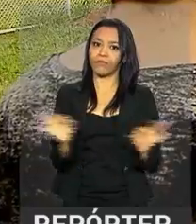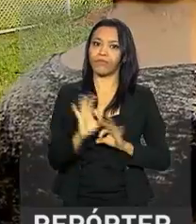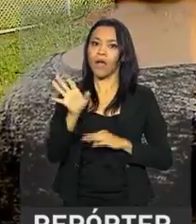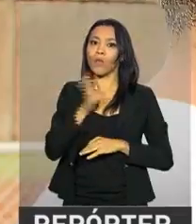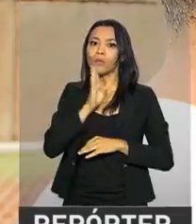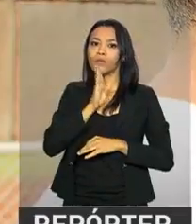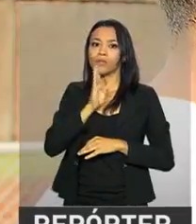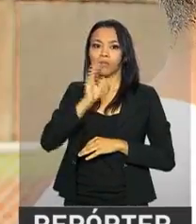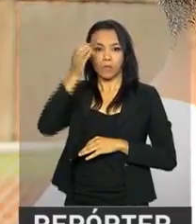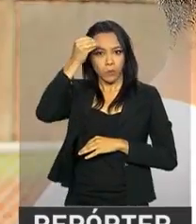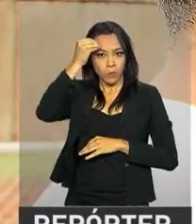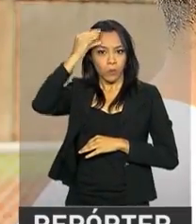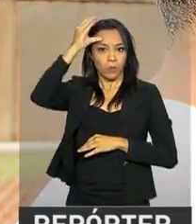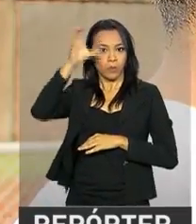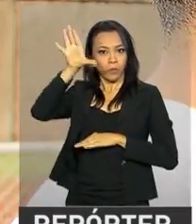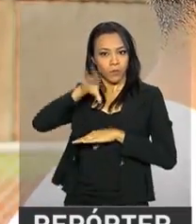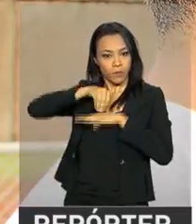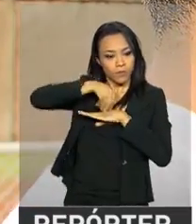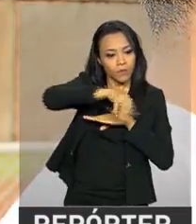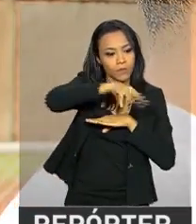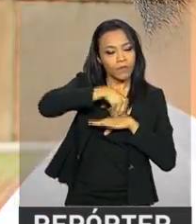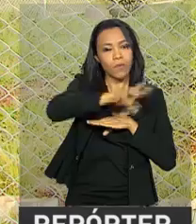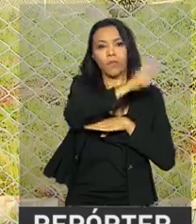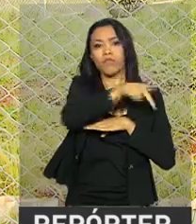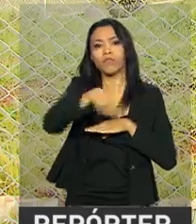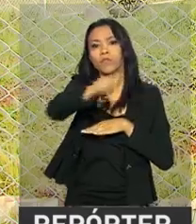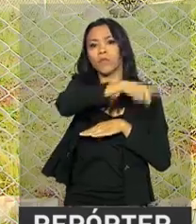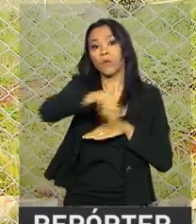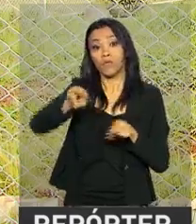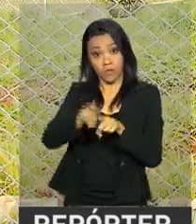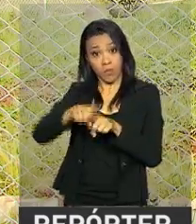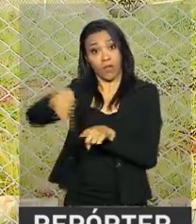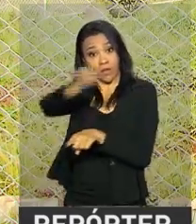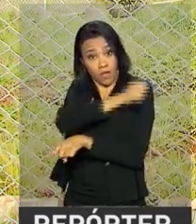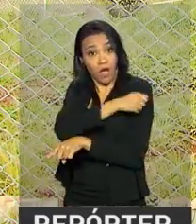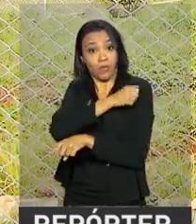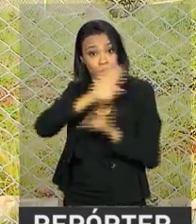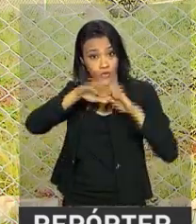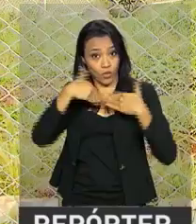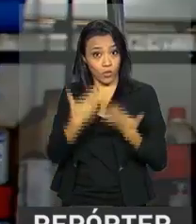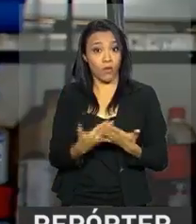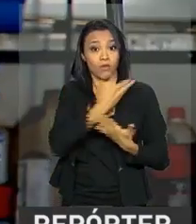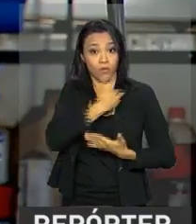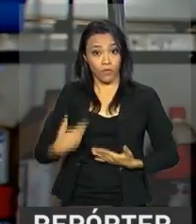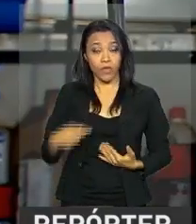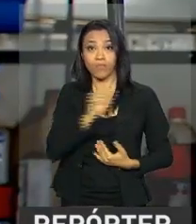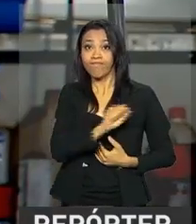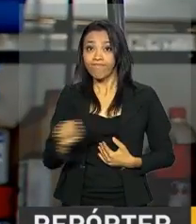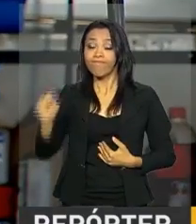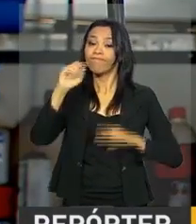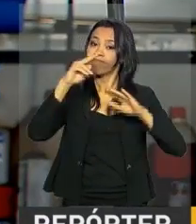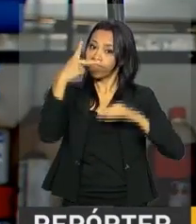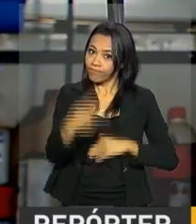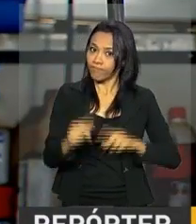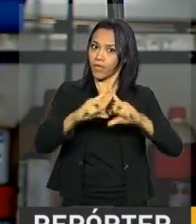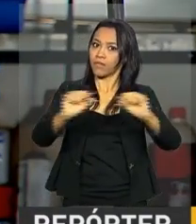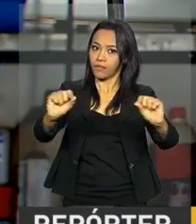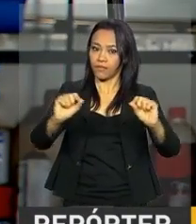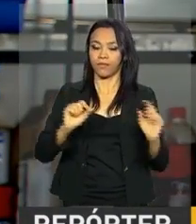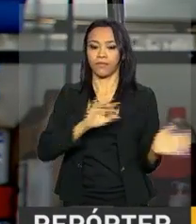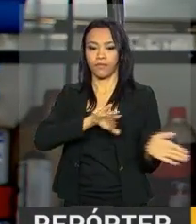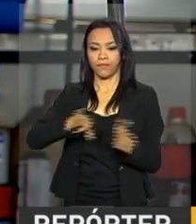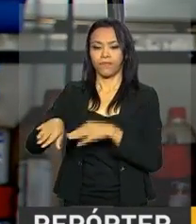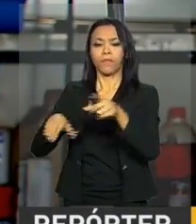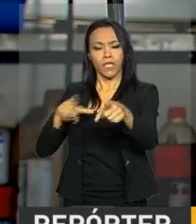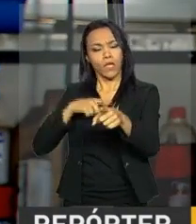o que aprendeu para outros professores e alunos de escolas públicas no distrito federal nós temos projetos para levar as